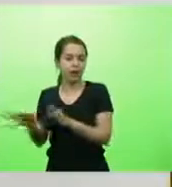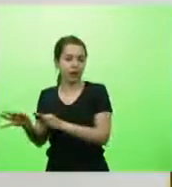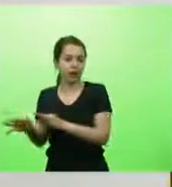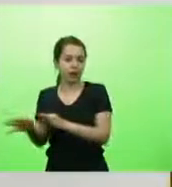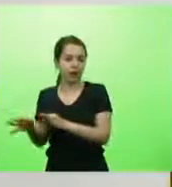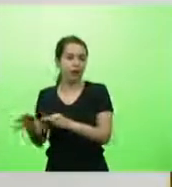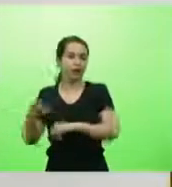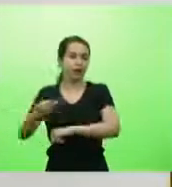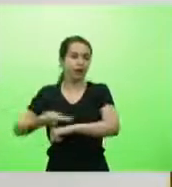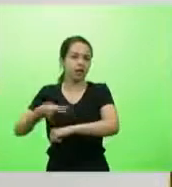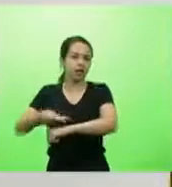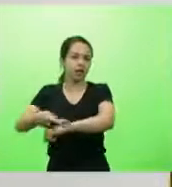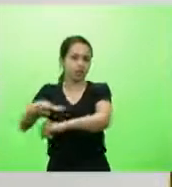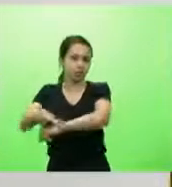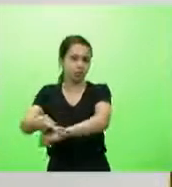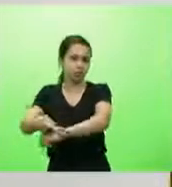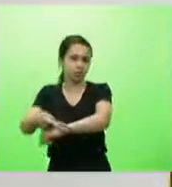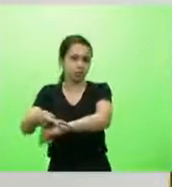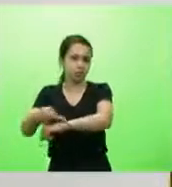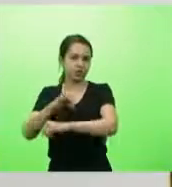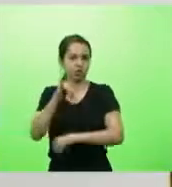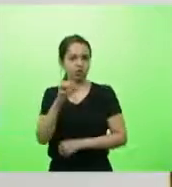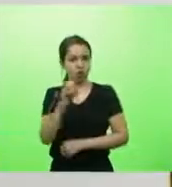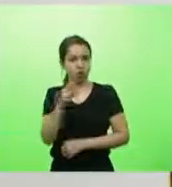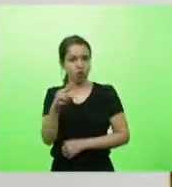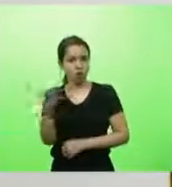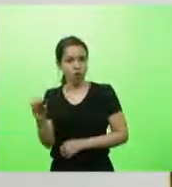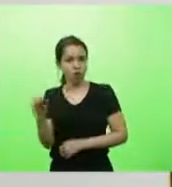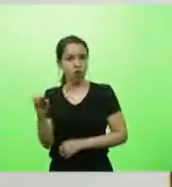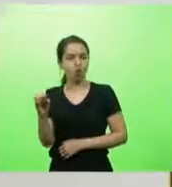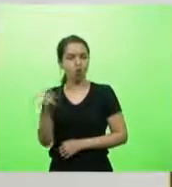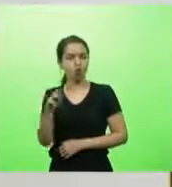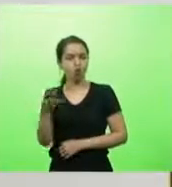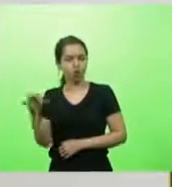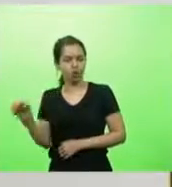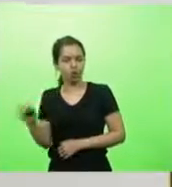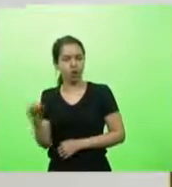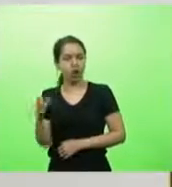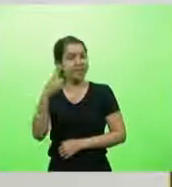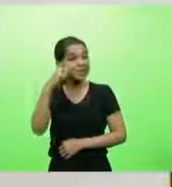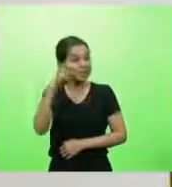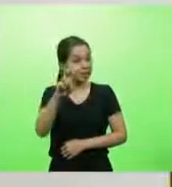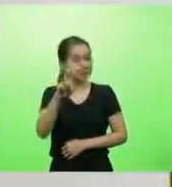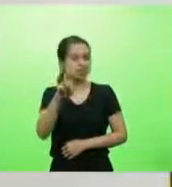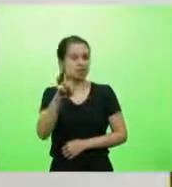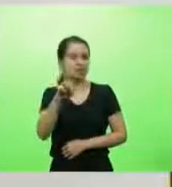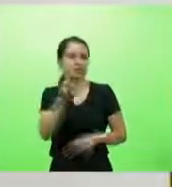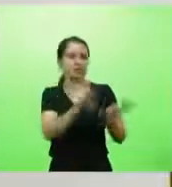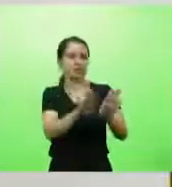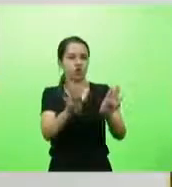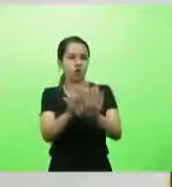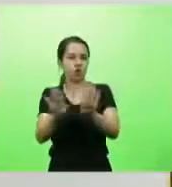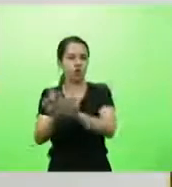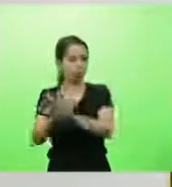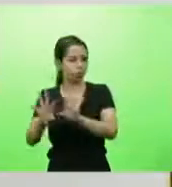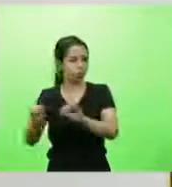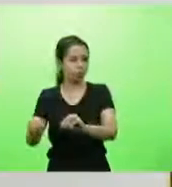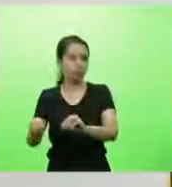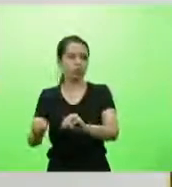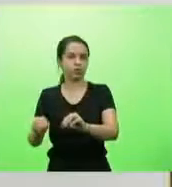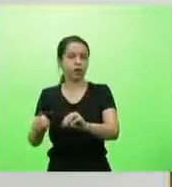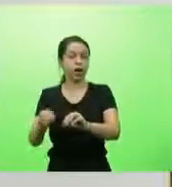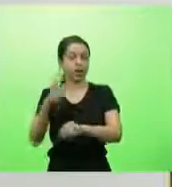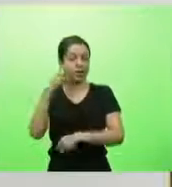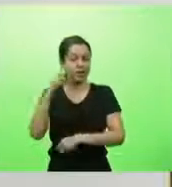leitos. Foi o que o João Rodrigues fez lá em Chapecó. Fechou 15 dias, e nesses 15 dias, fez com